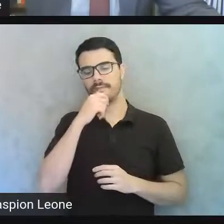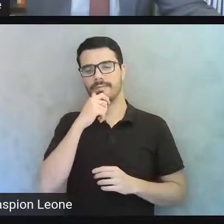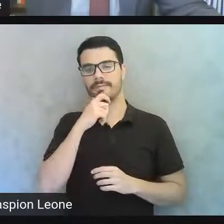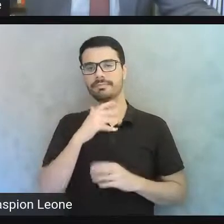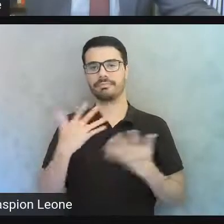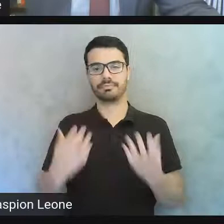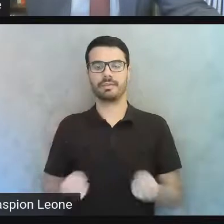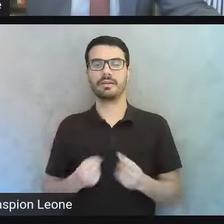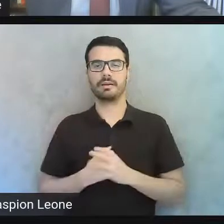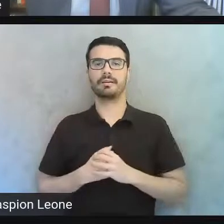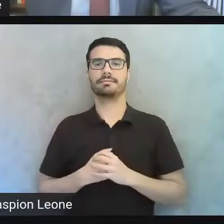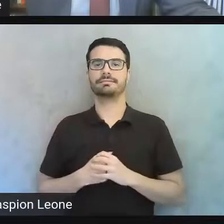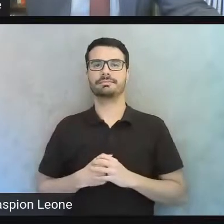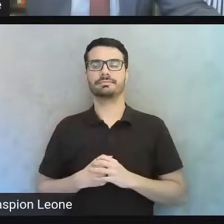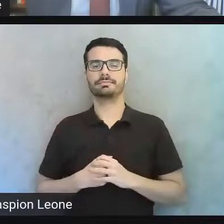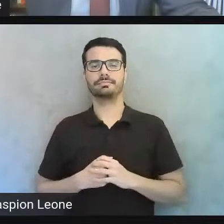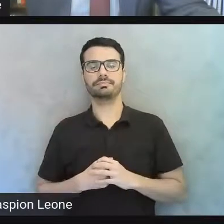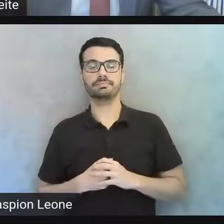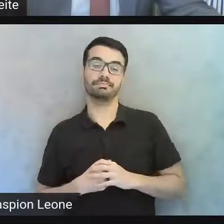lá.